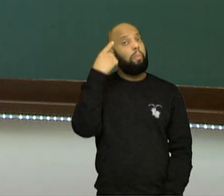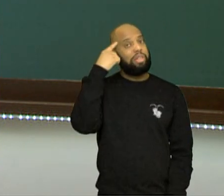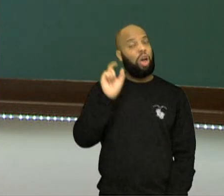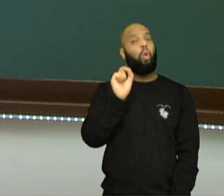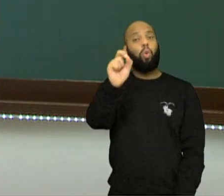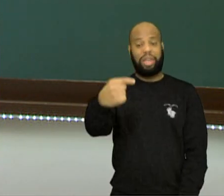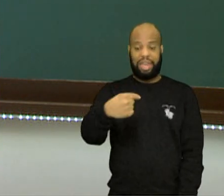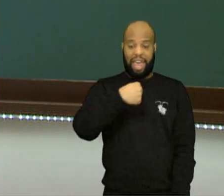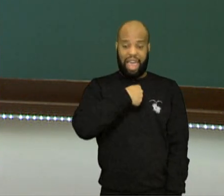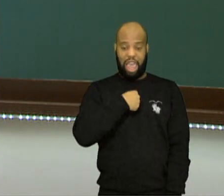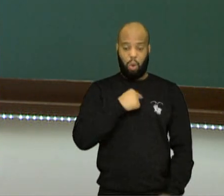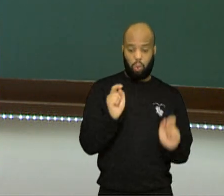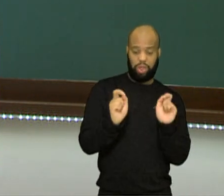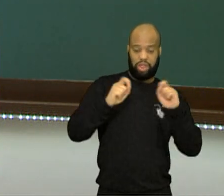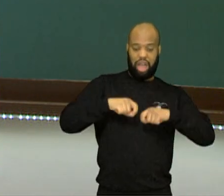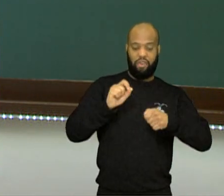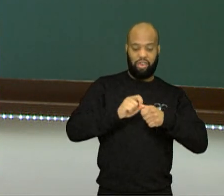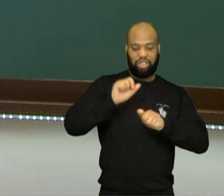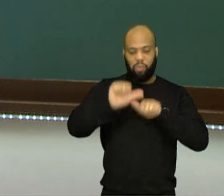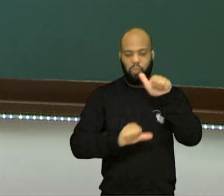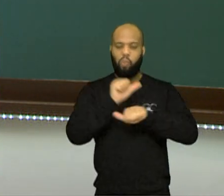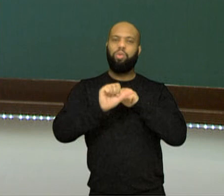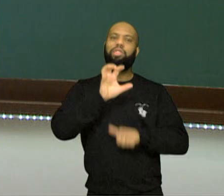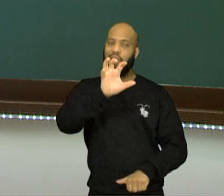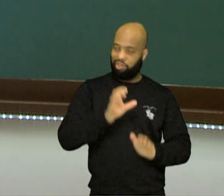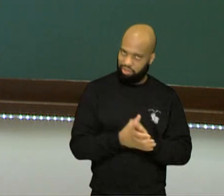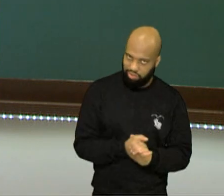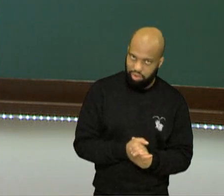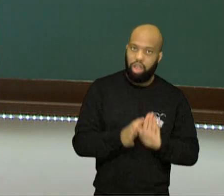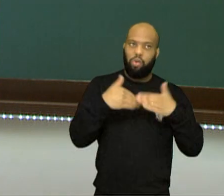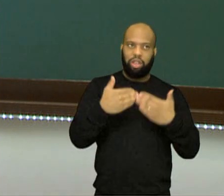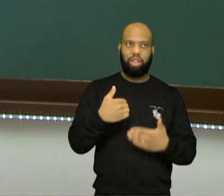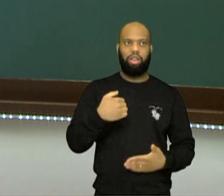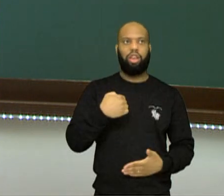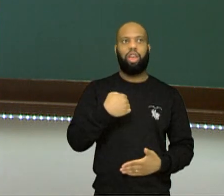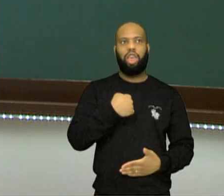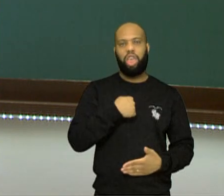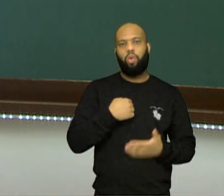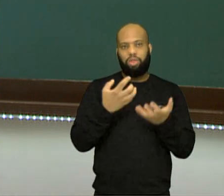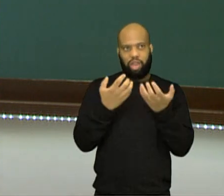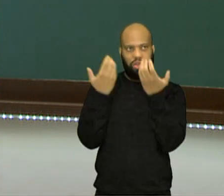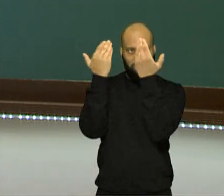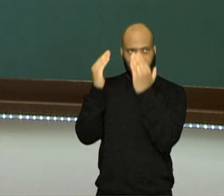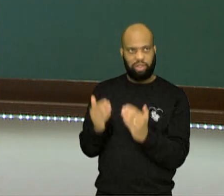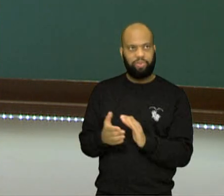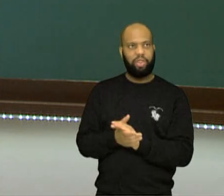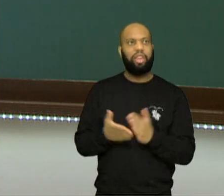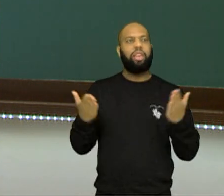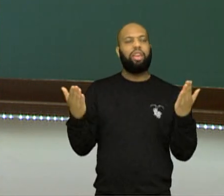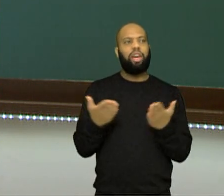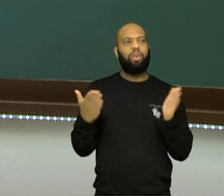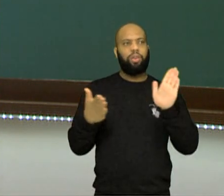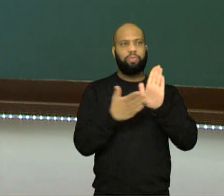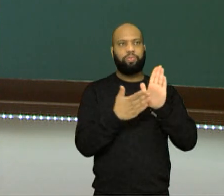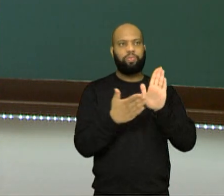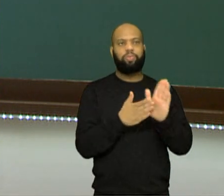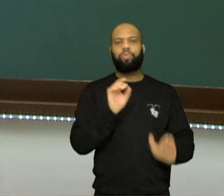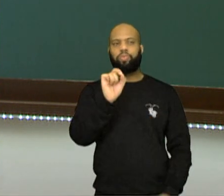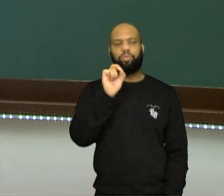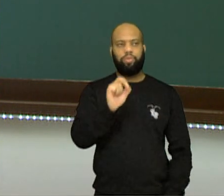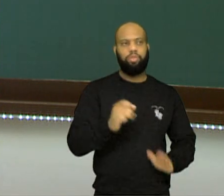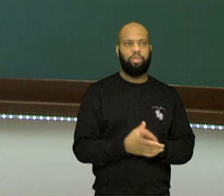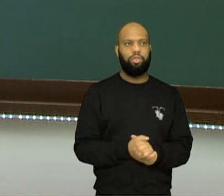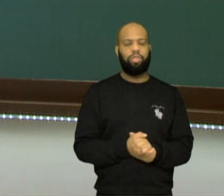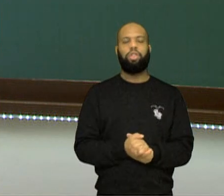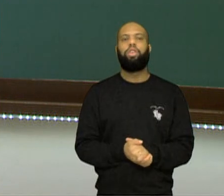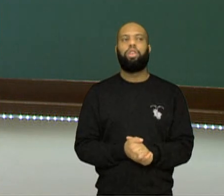posso fazer para mudar essa condição. Então é nesse sentido que nós analisamos. E aí a proposta da nossa atividade